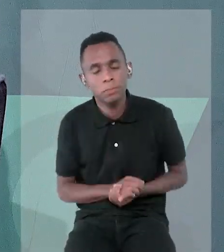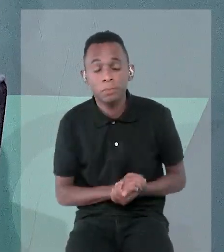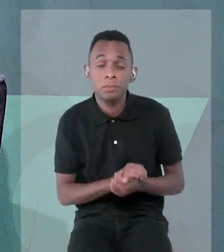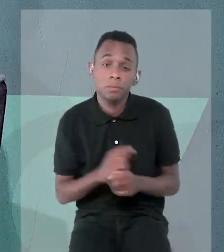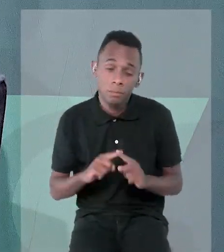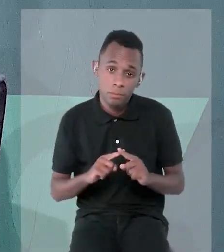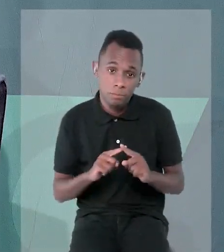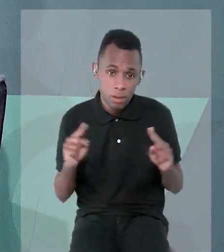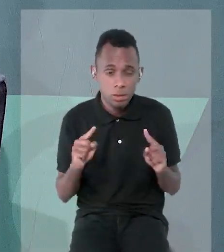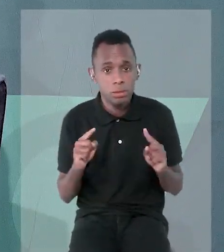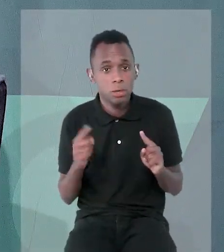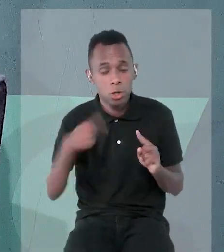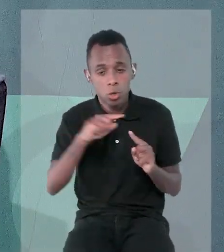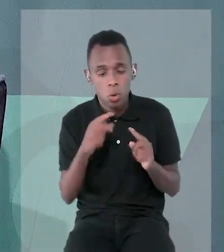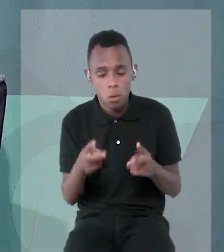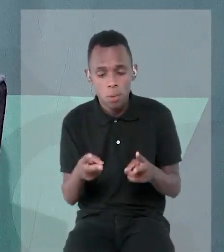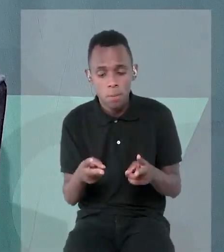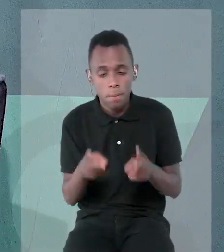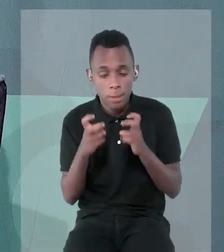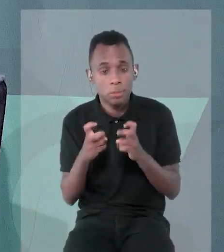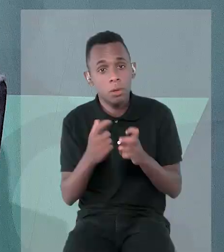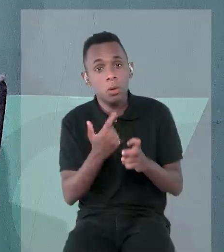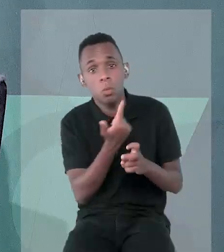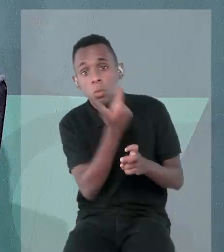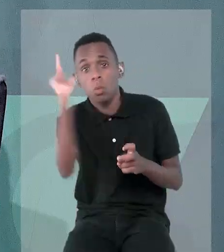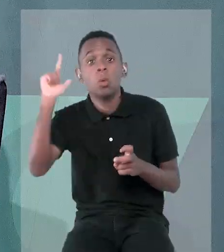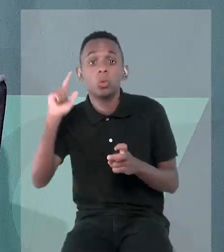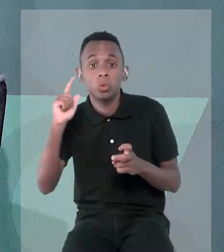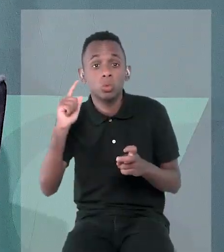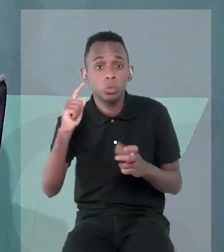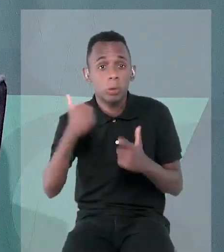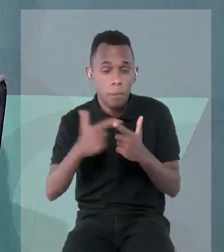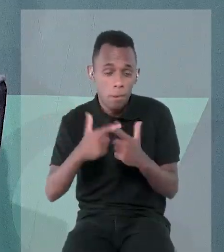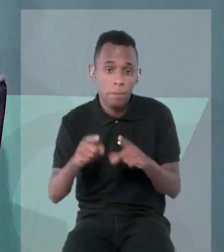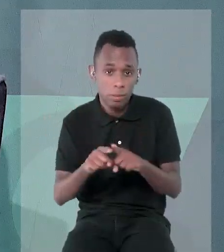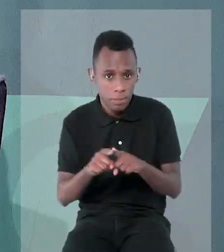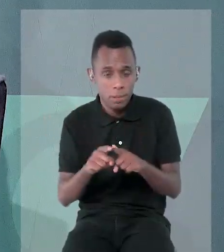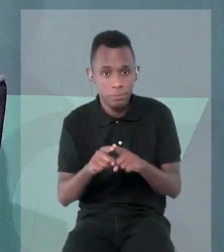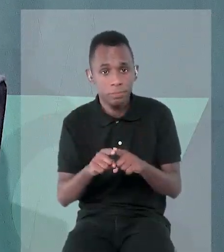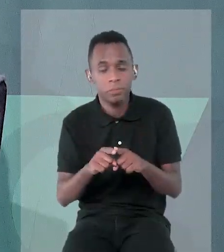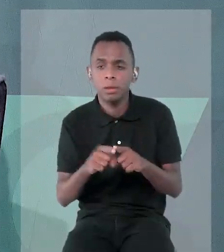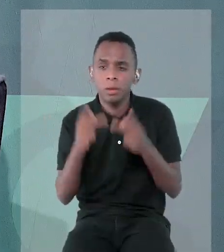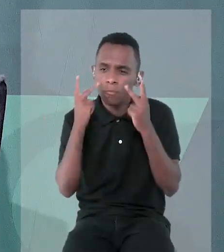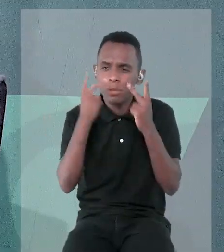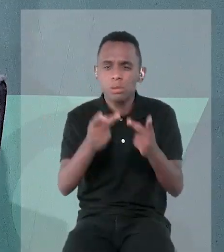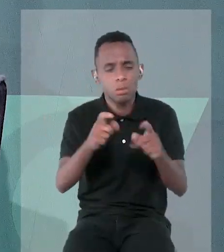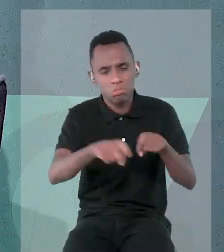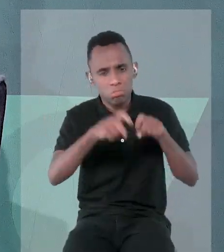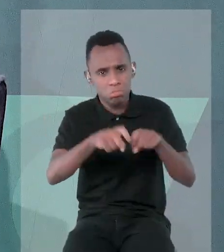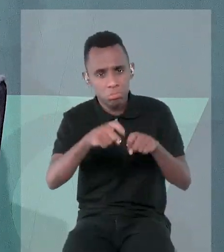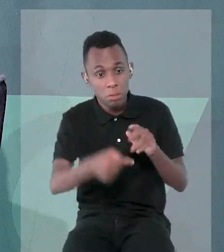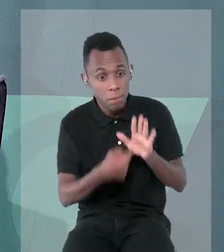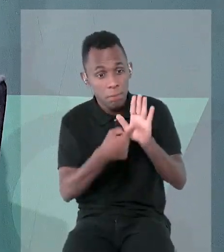por acaso, a gente constatou uma outra coisa que aconteceu que era mais forte ainda. Visitando um desses produtores rurais,